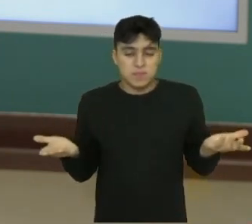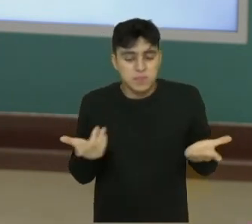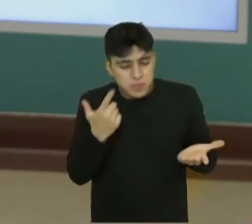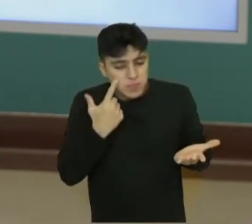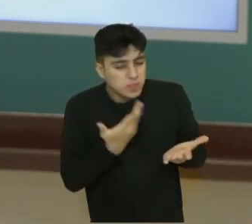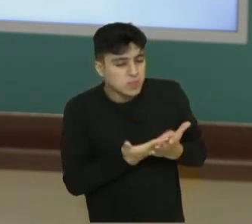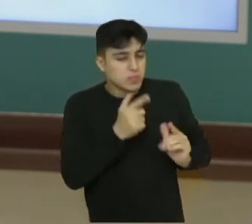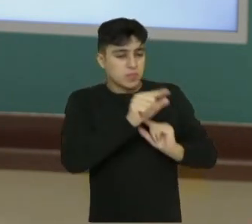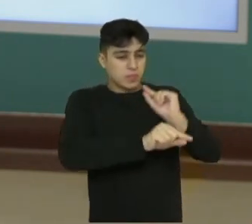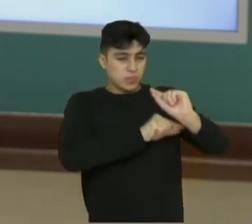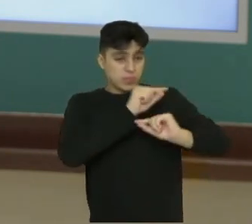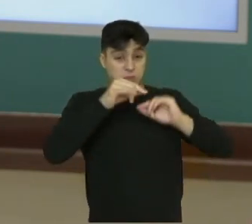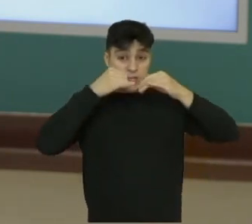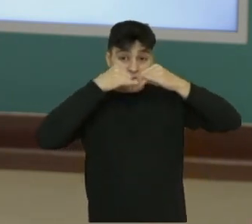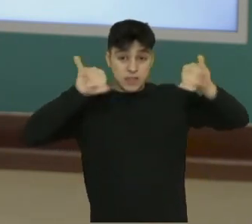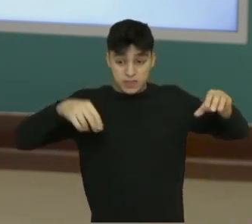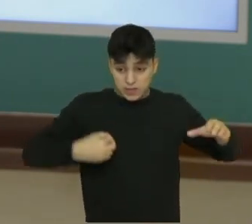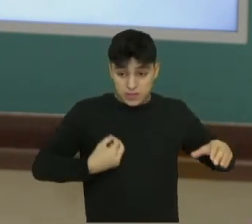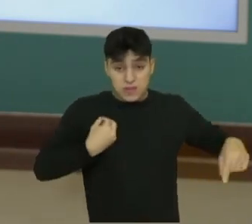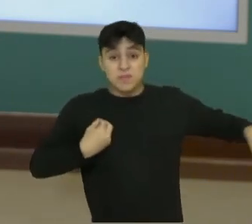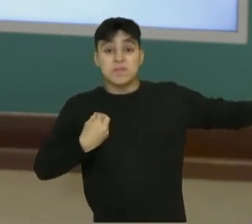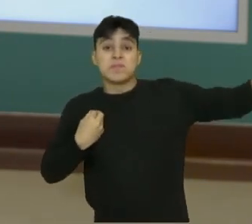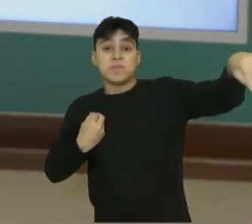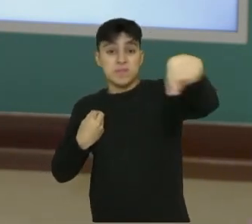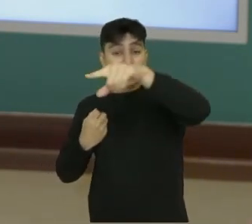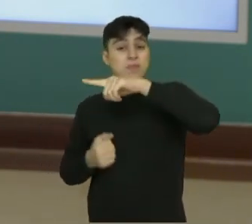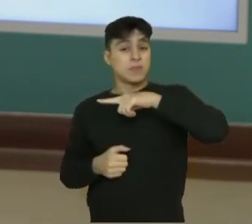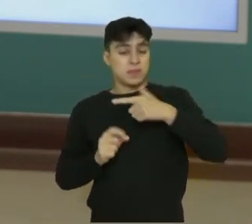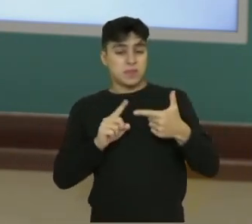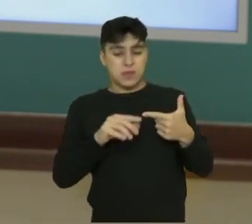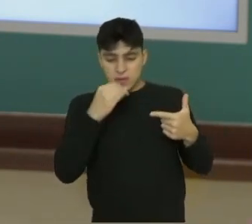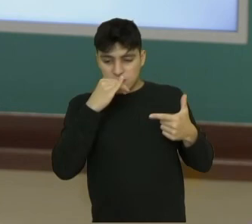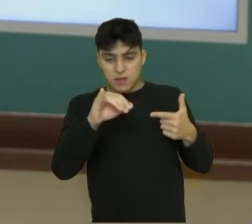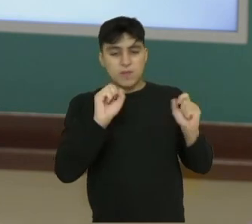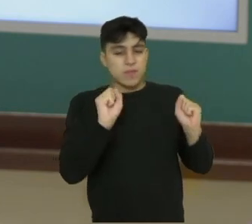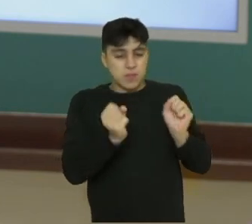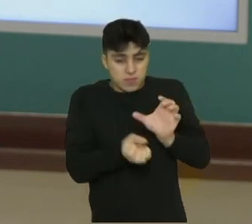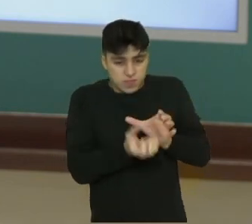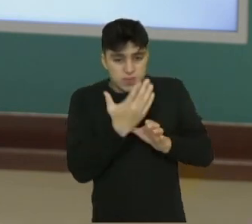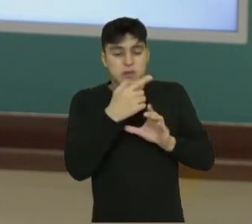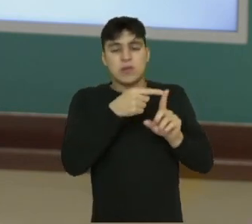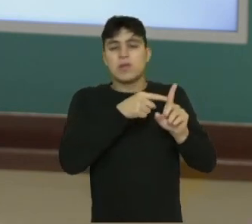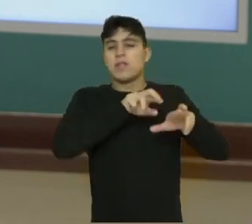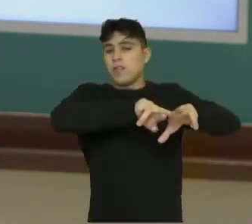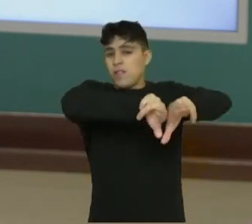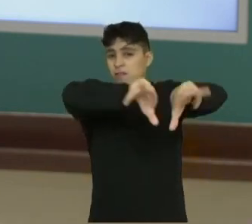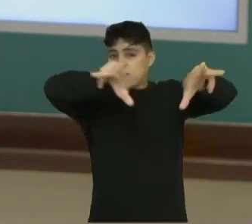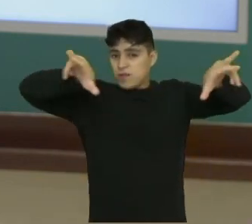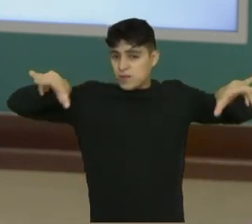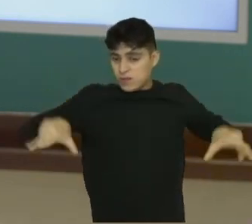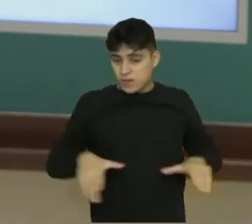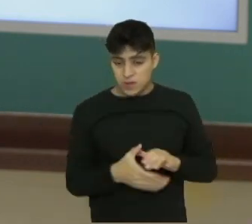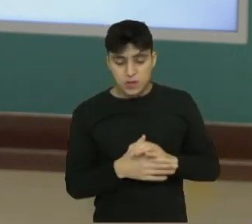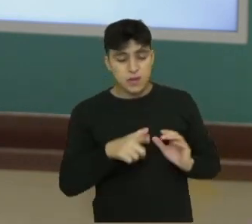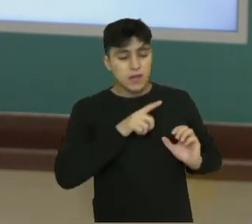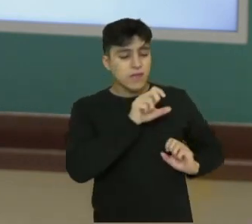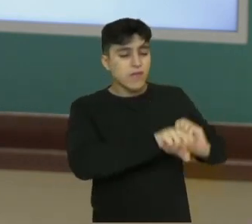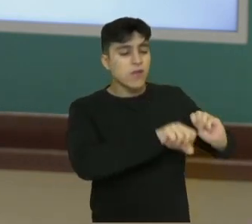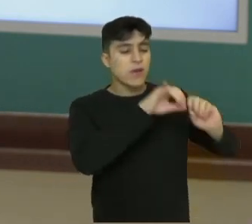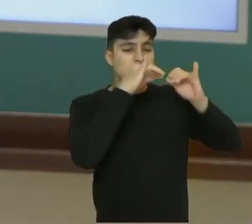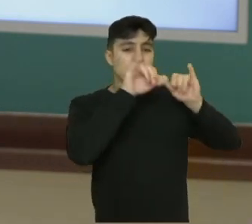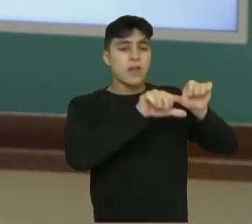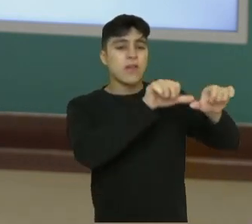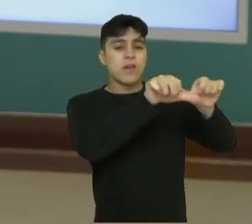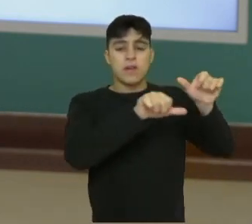vimos? Que a energia está presente nos nossos arredores, que a energia pode se manifestar em vários tipos, existem fontes de energia